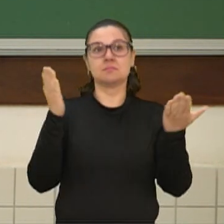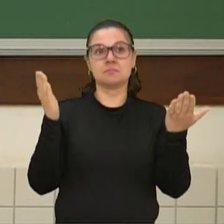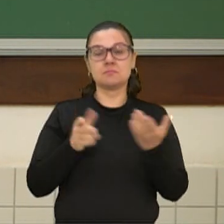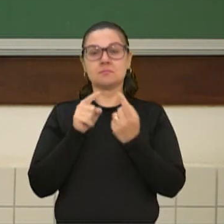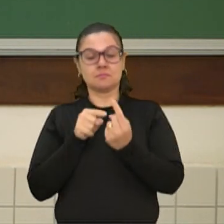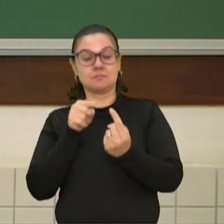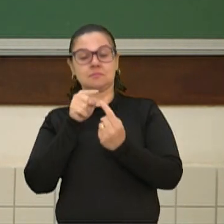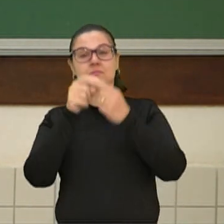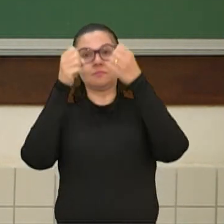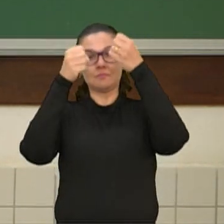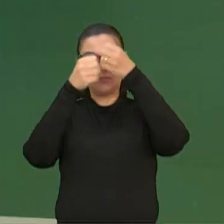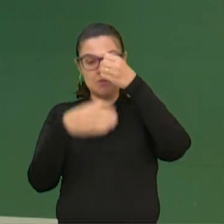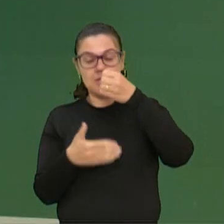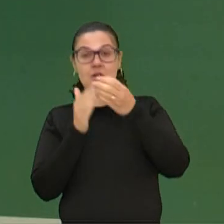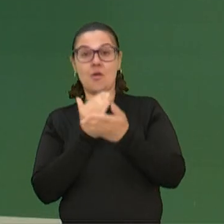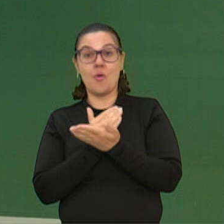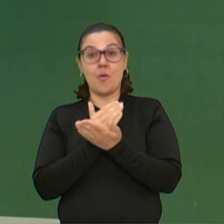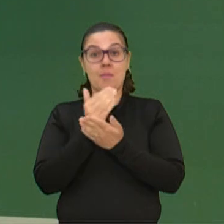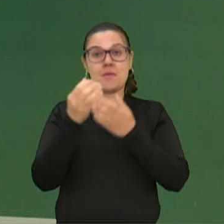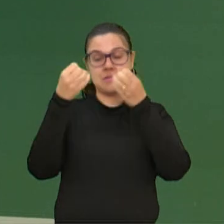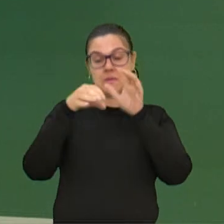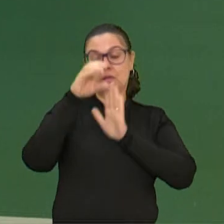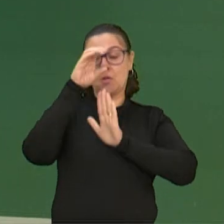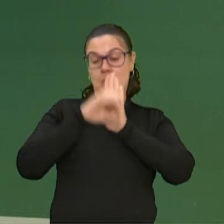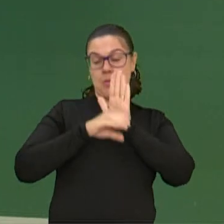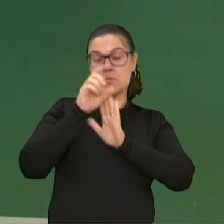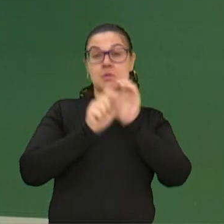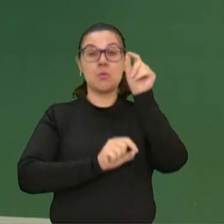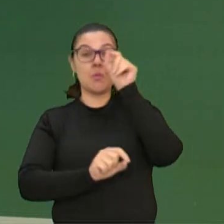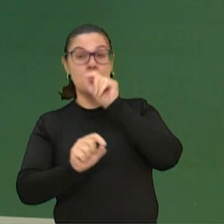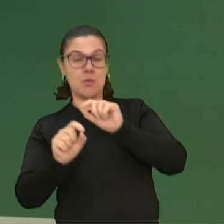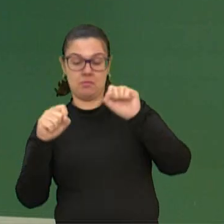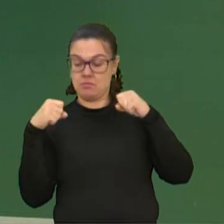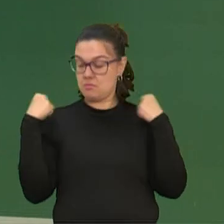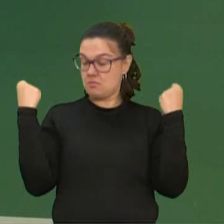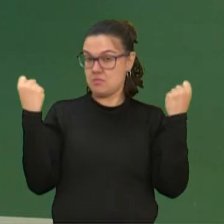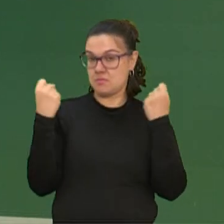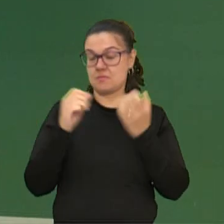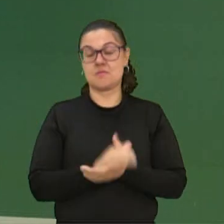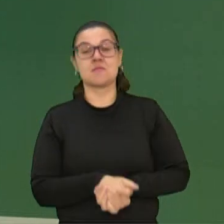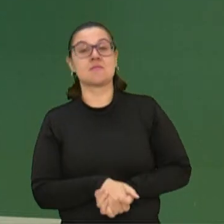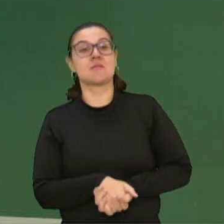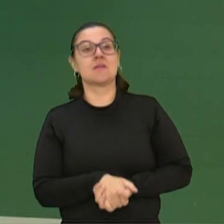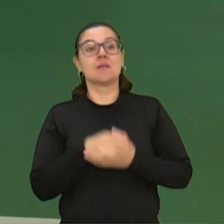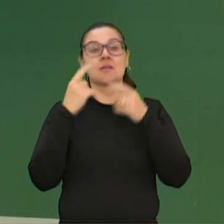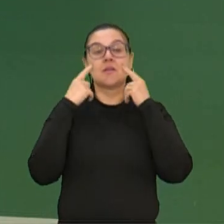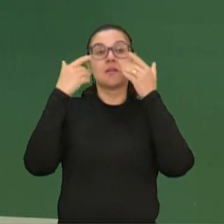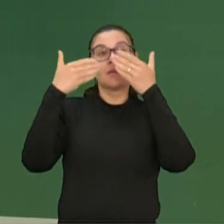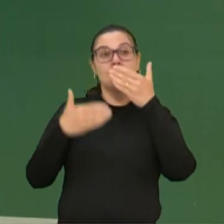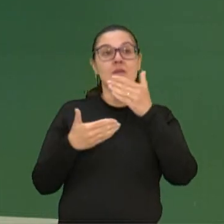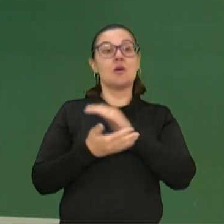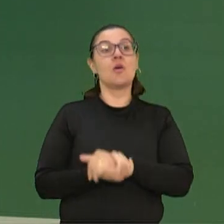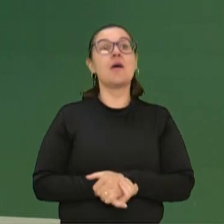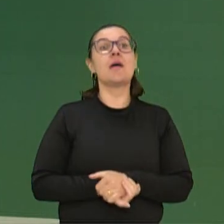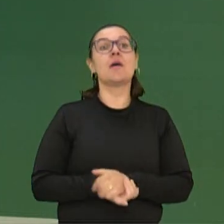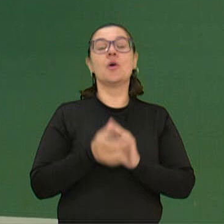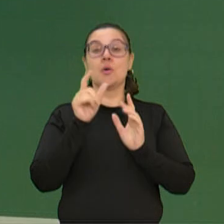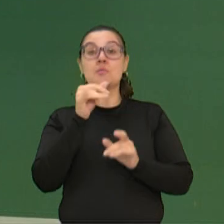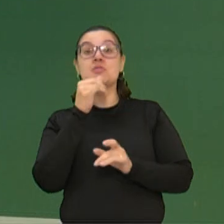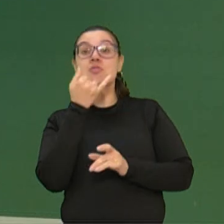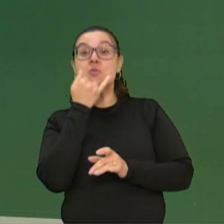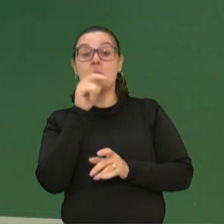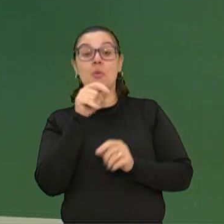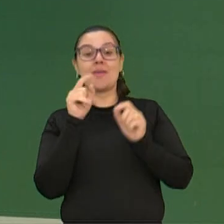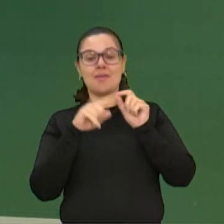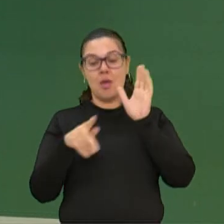aqui a gente já começa com um conceito, né? O que é uma atividade física? O que é